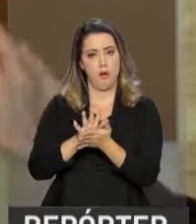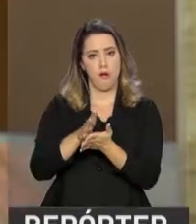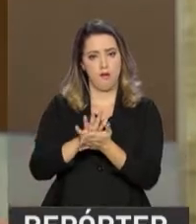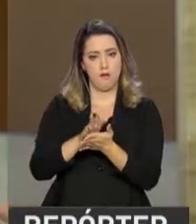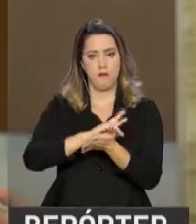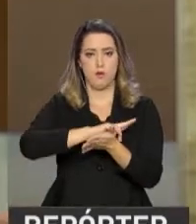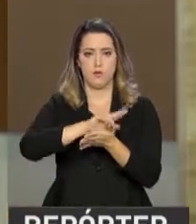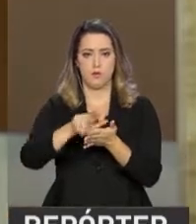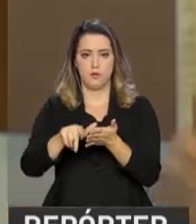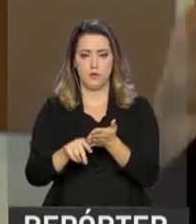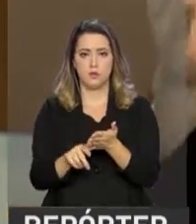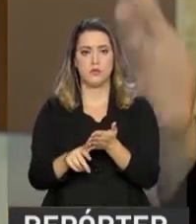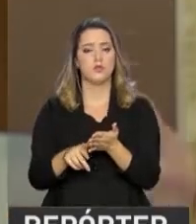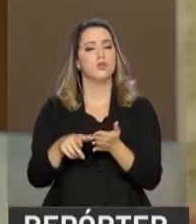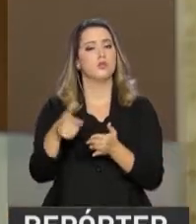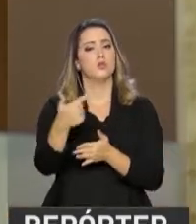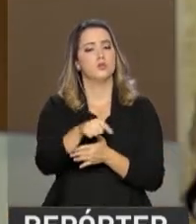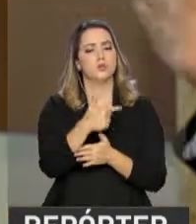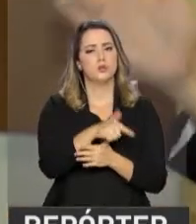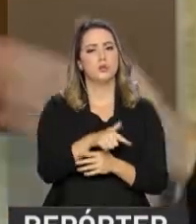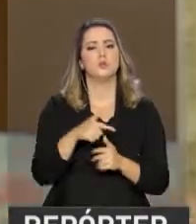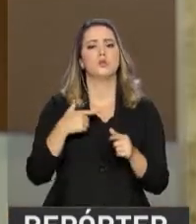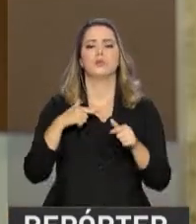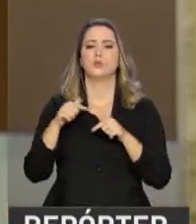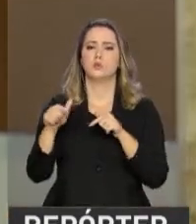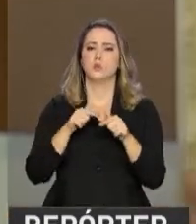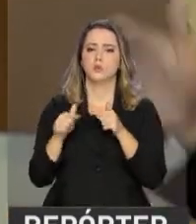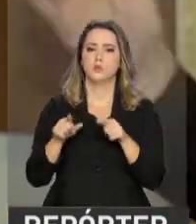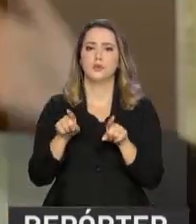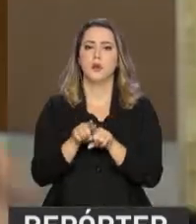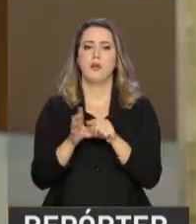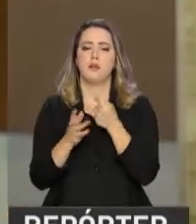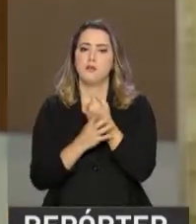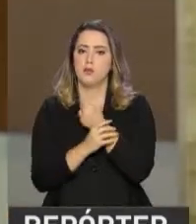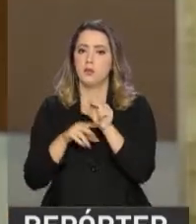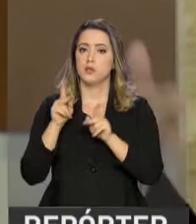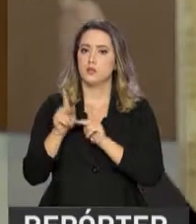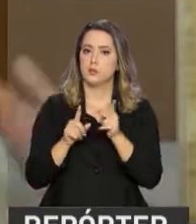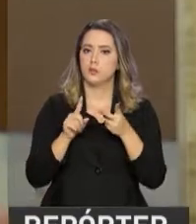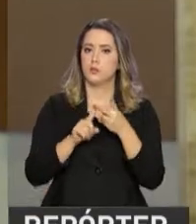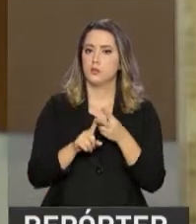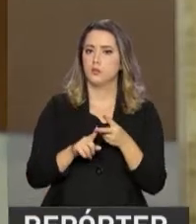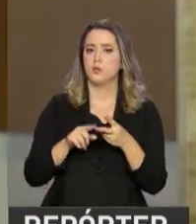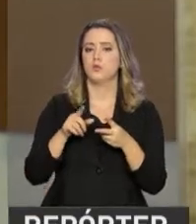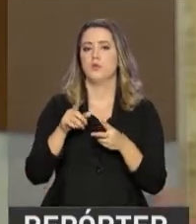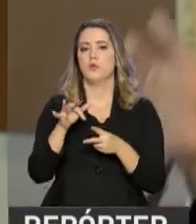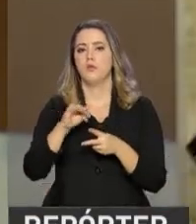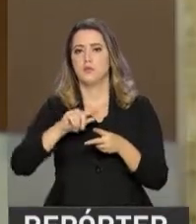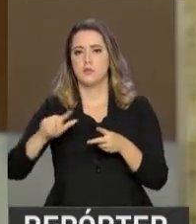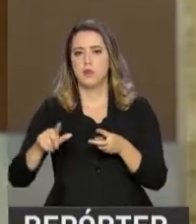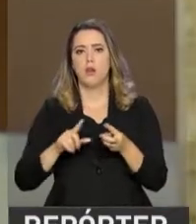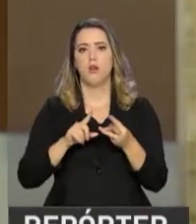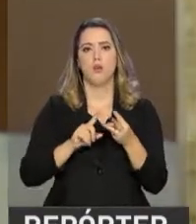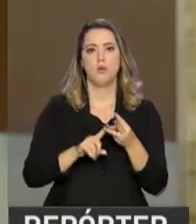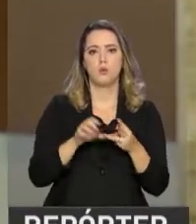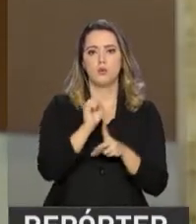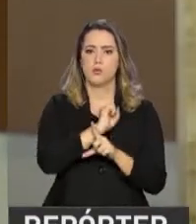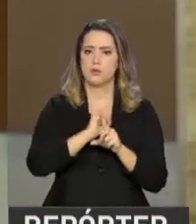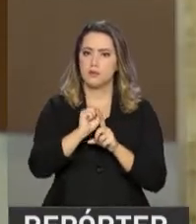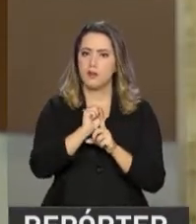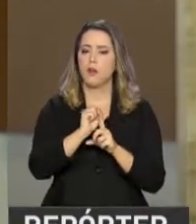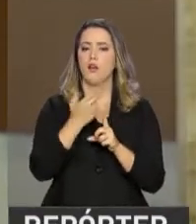uma série de outras atividades, segurança pública, recuperação fiscal, ações sociais, etc., era uma maneira